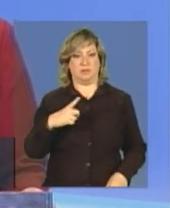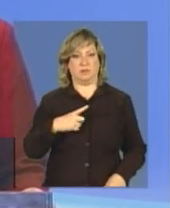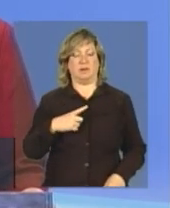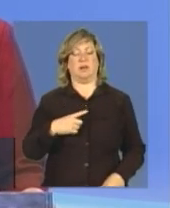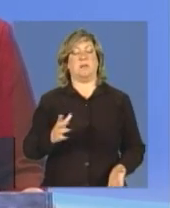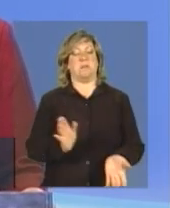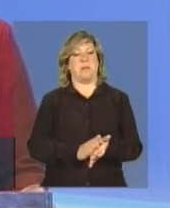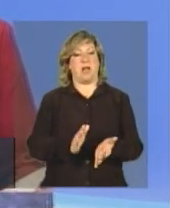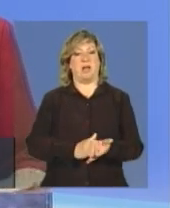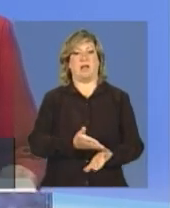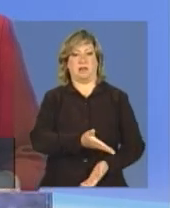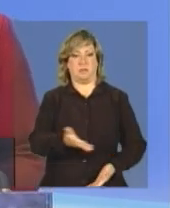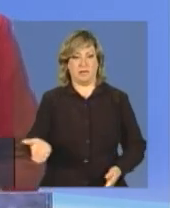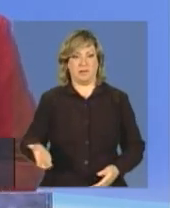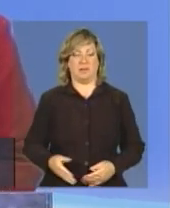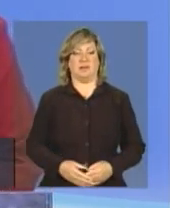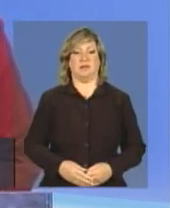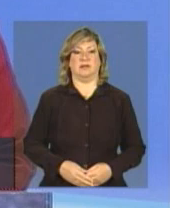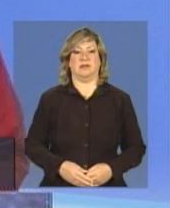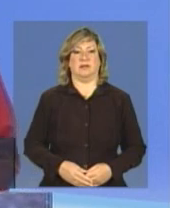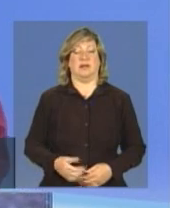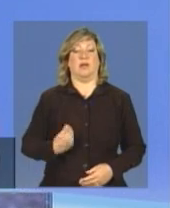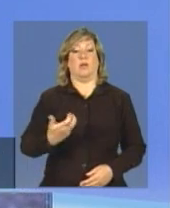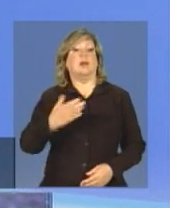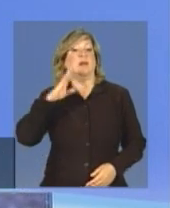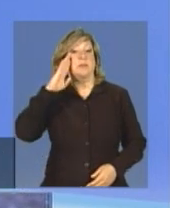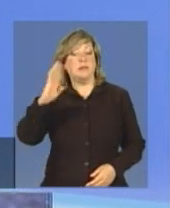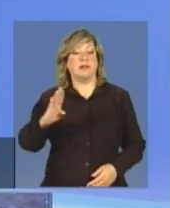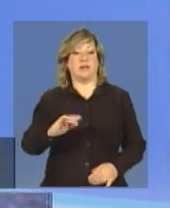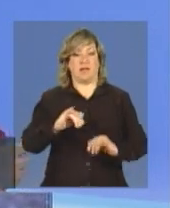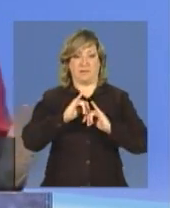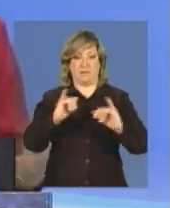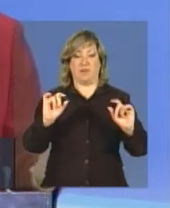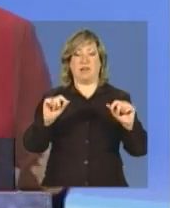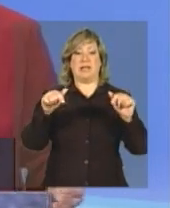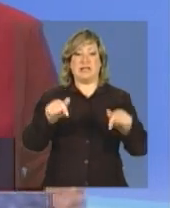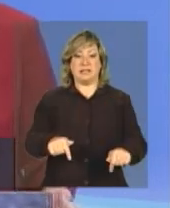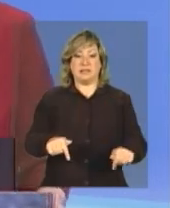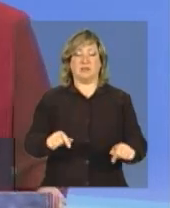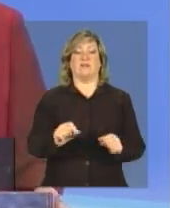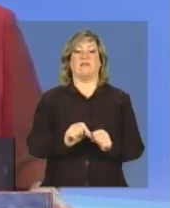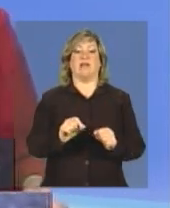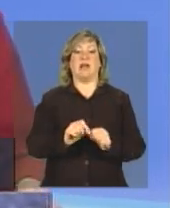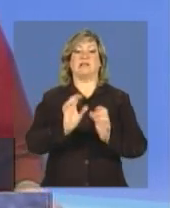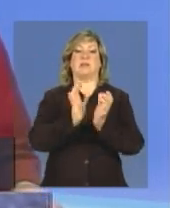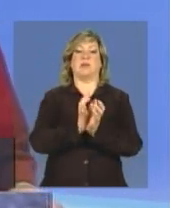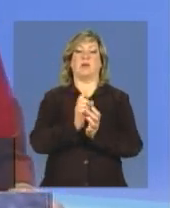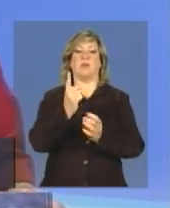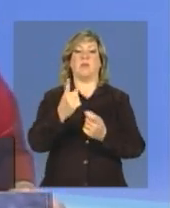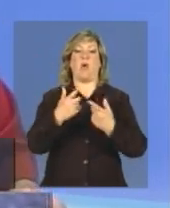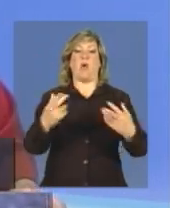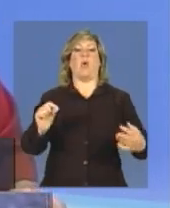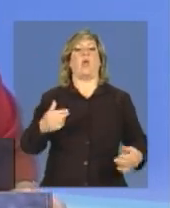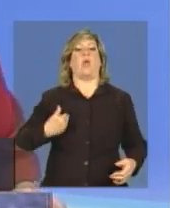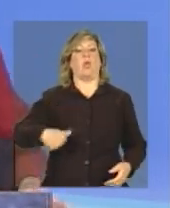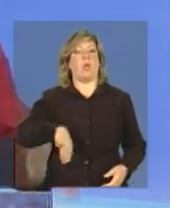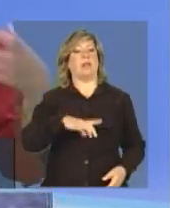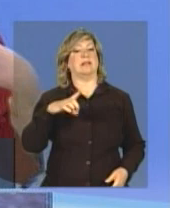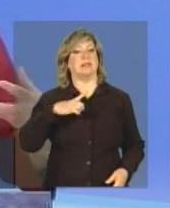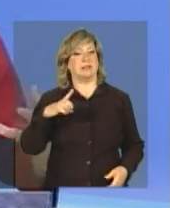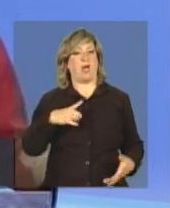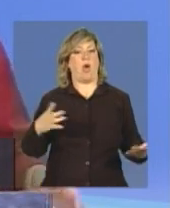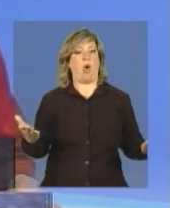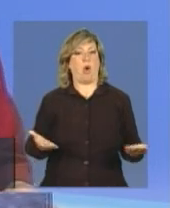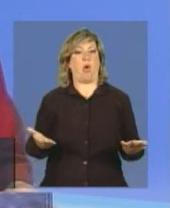Marina estão de parabéns. Queria destacar que isso faz parte de algo que nós temos hoje,